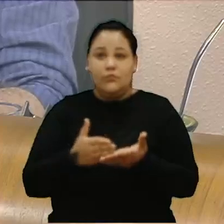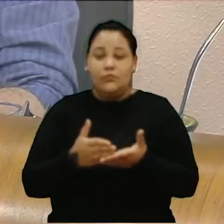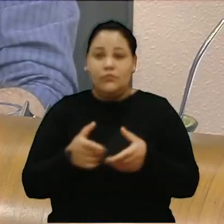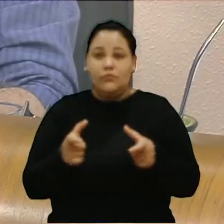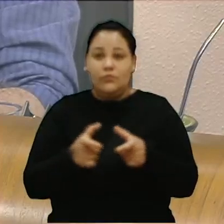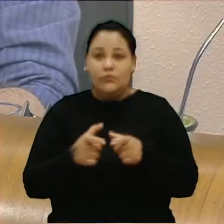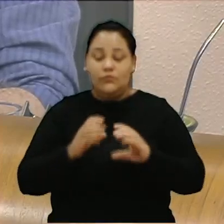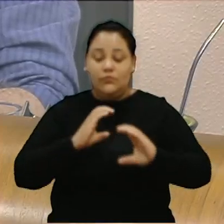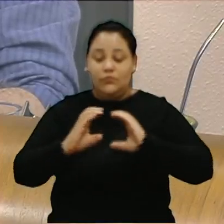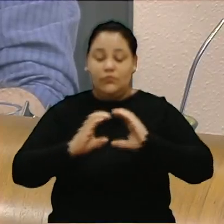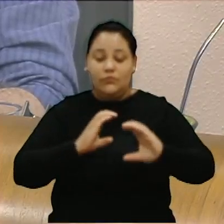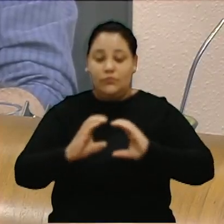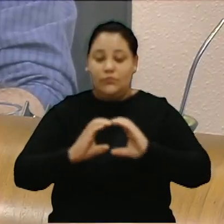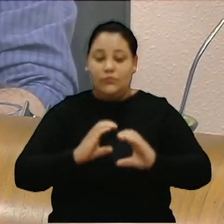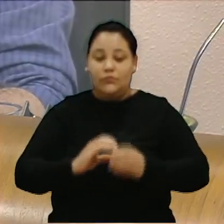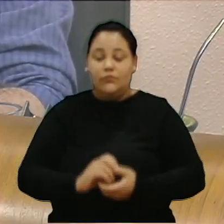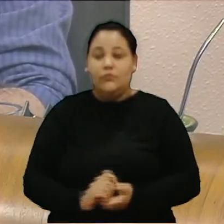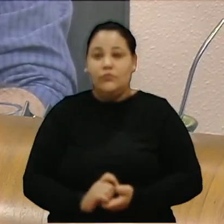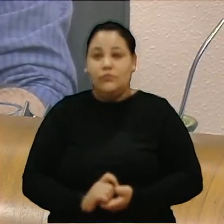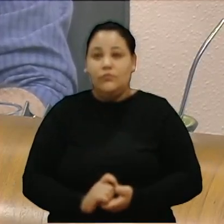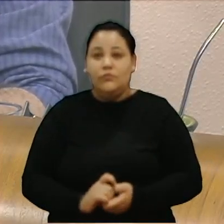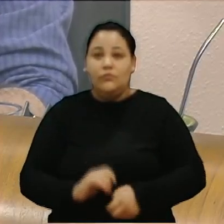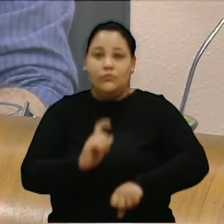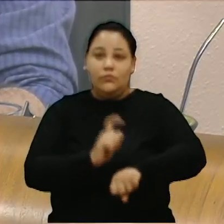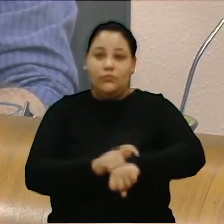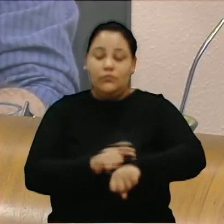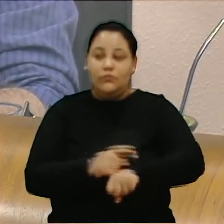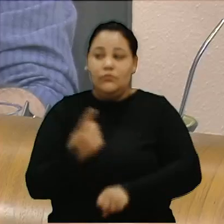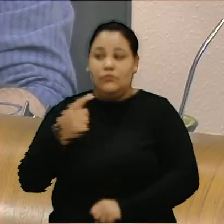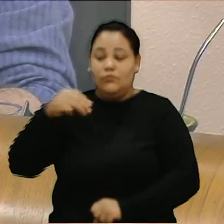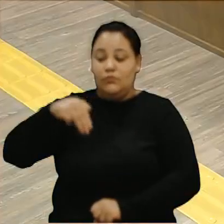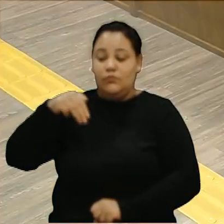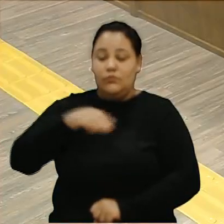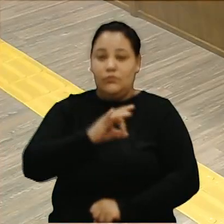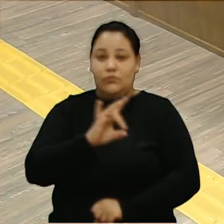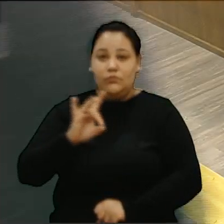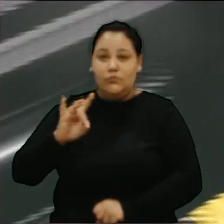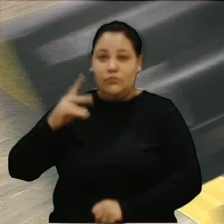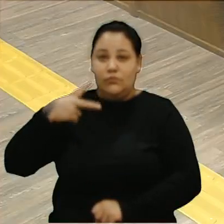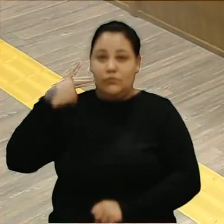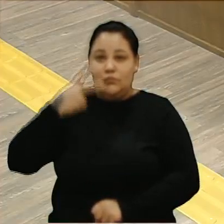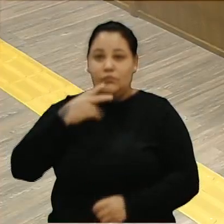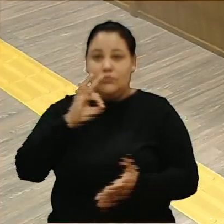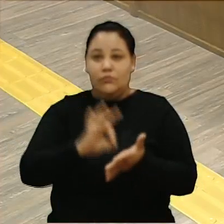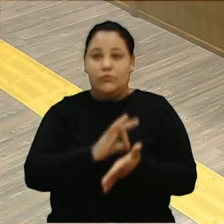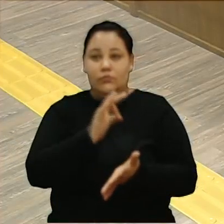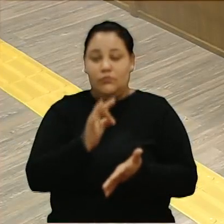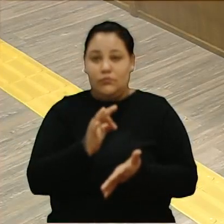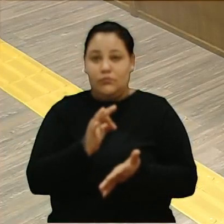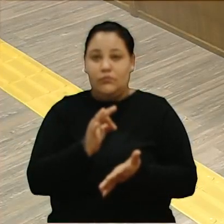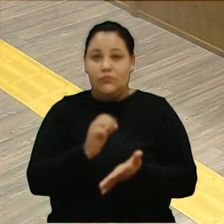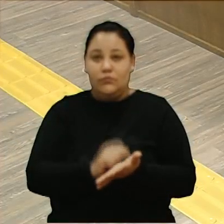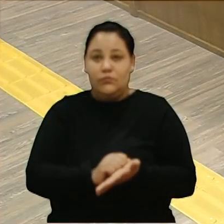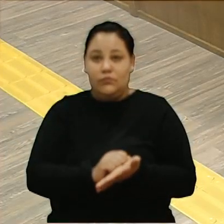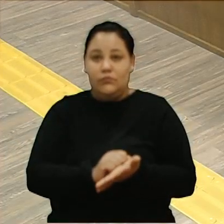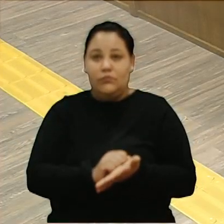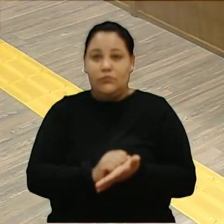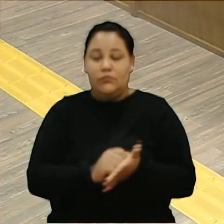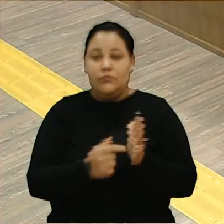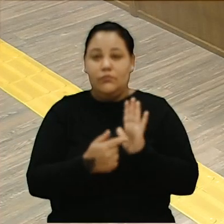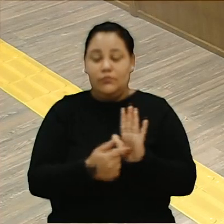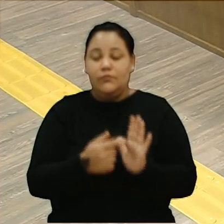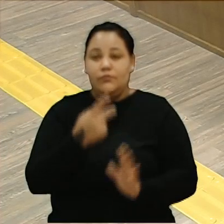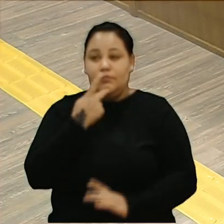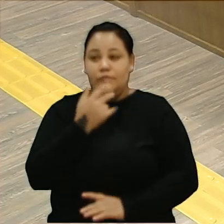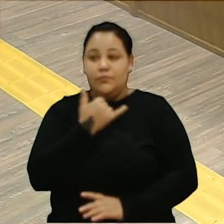pequenas comunicações, pelo tempo de 1 minuto por vereador inscrito para a apresentação de votos de pesar, de louvor